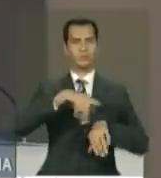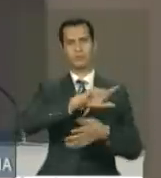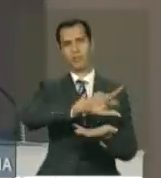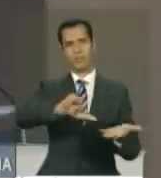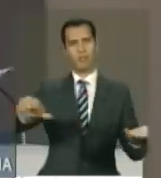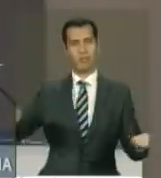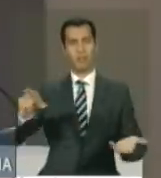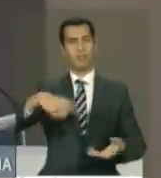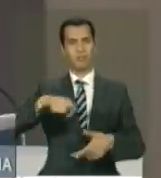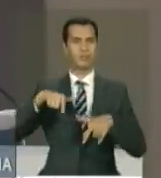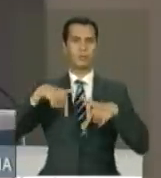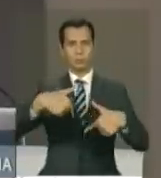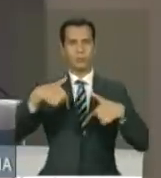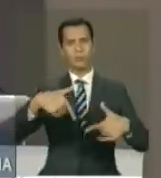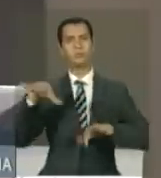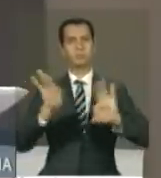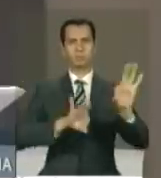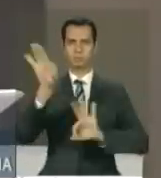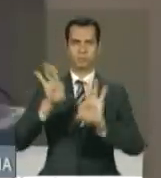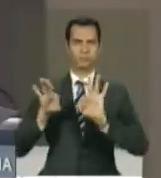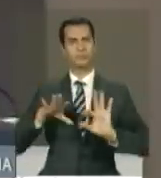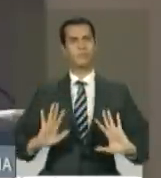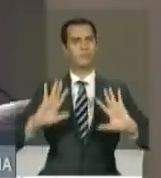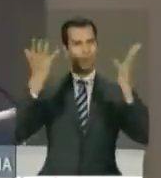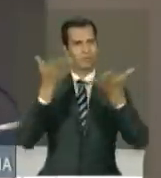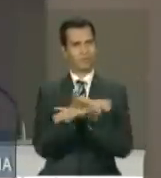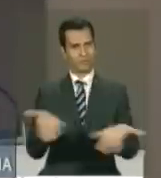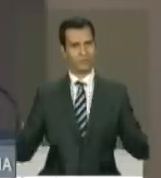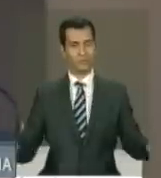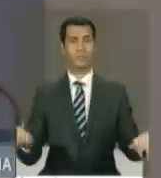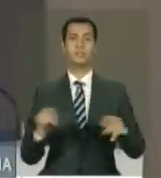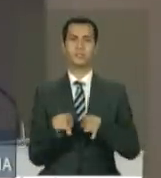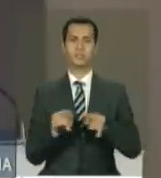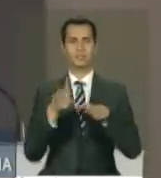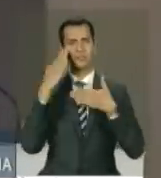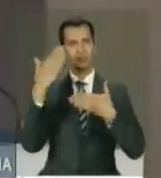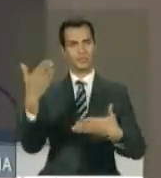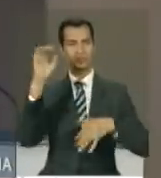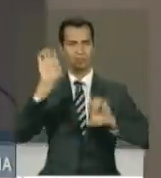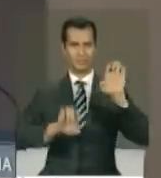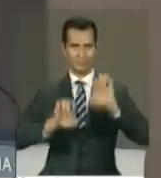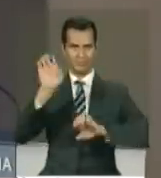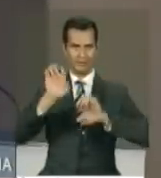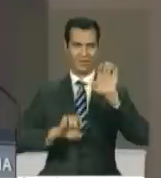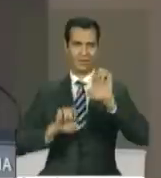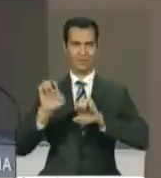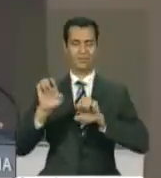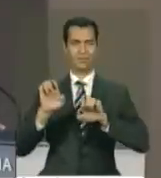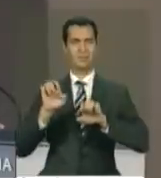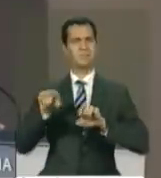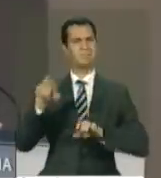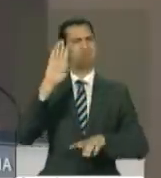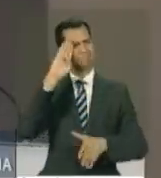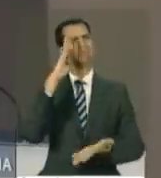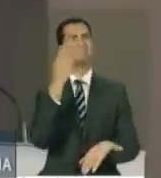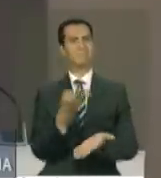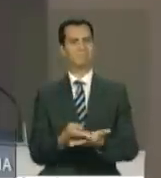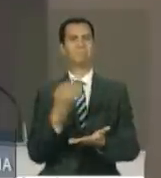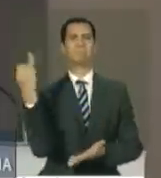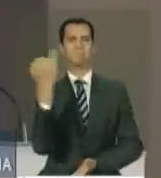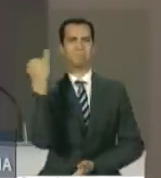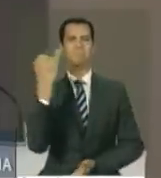se dedicaram à organização do festival e às empresas que compreenderam a importância